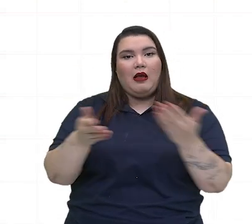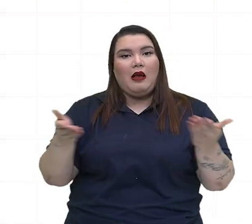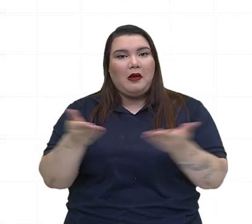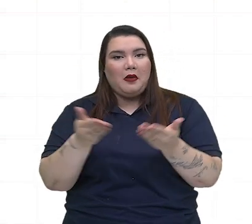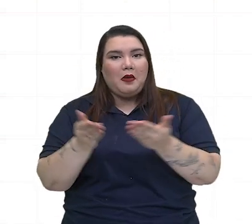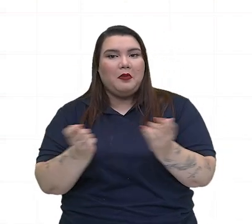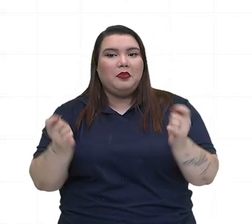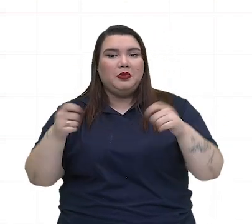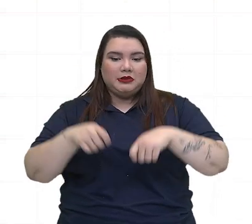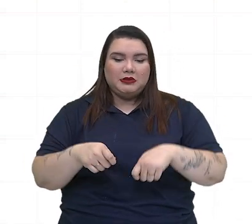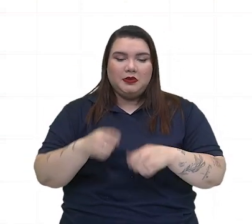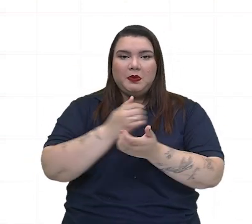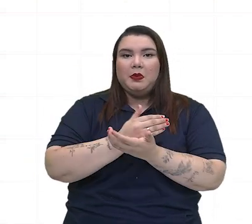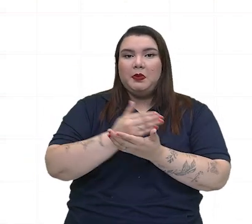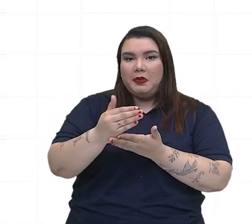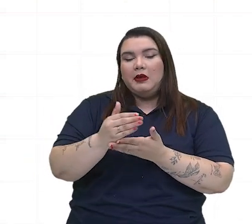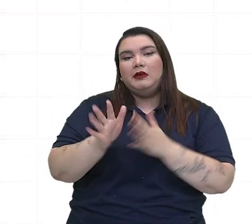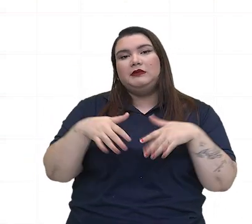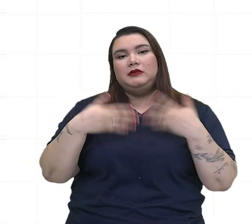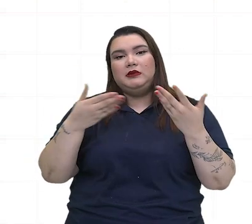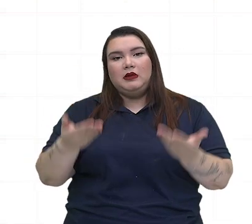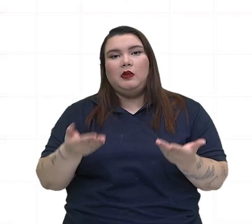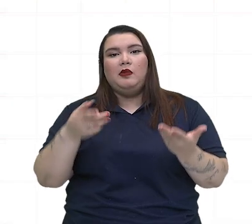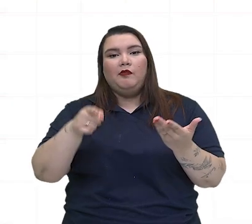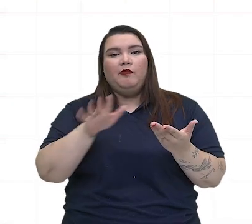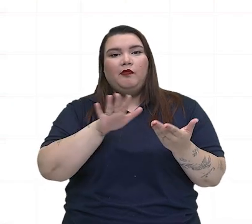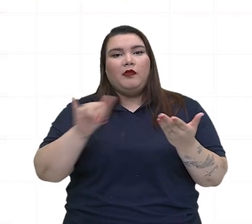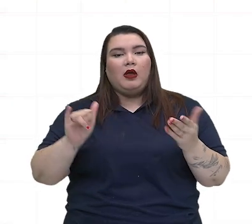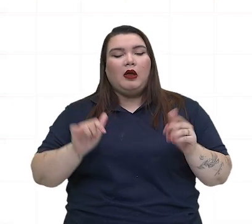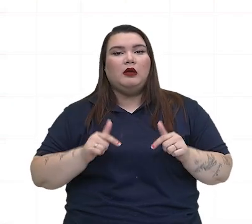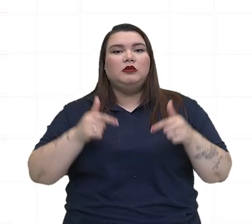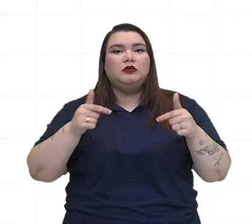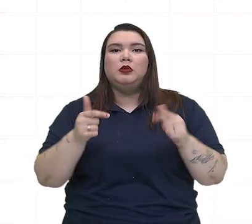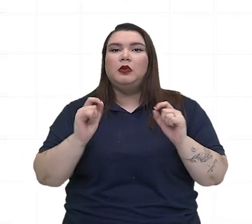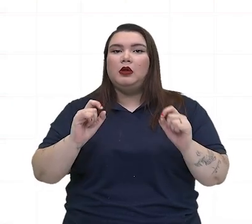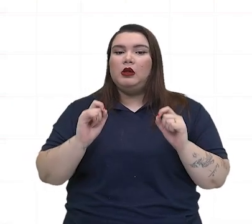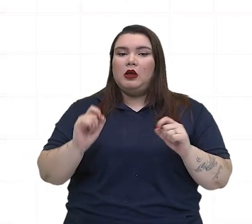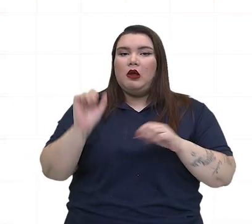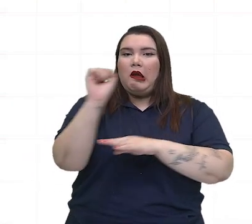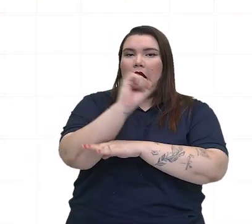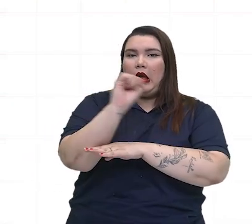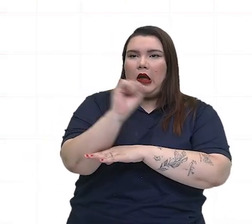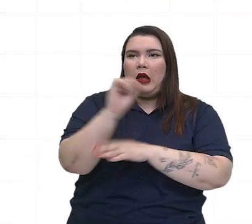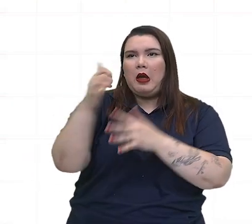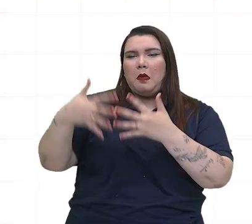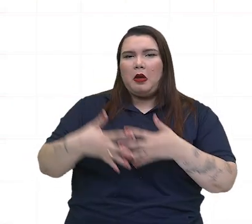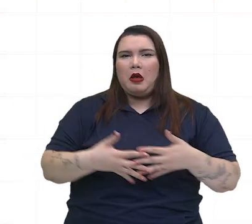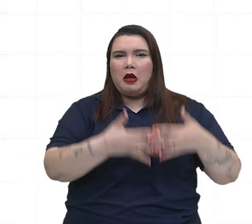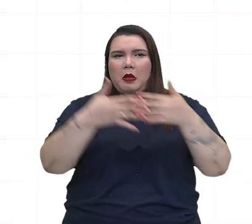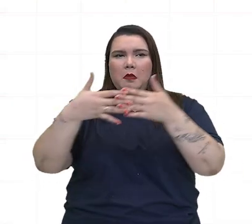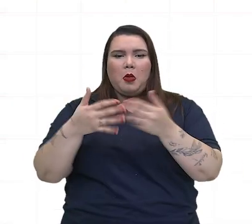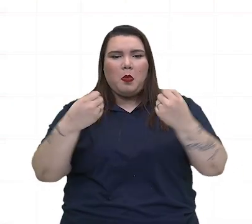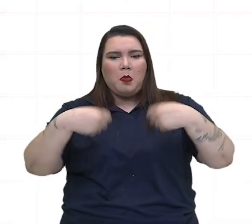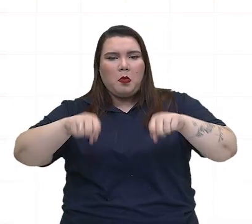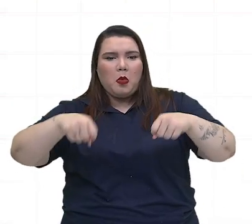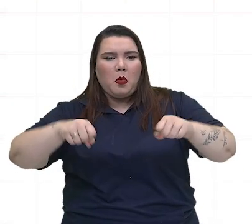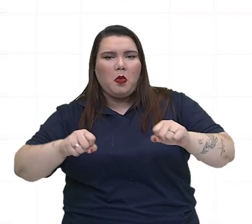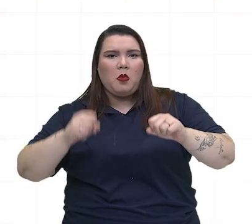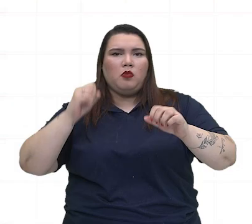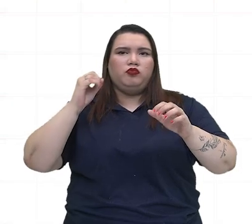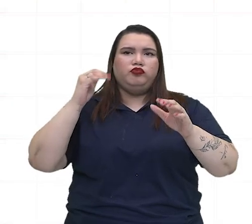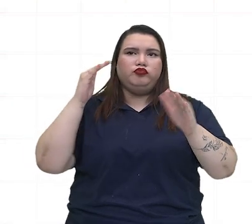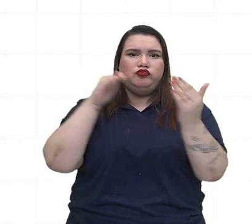o tráfego, né, então isso vai fazer com que mais carros, mais caminhões, motos passem